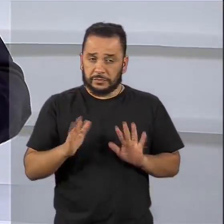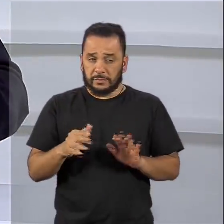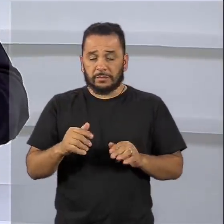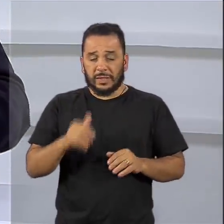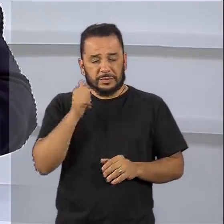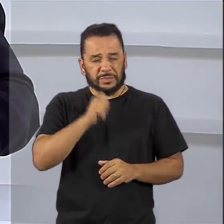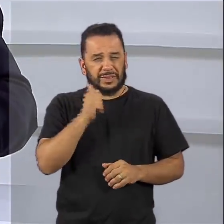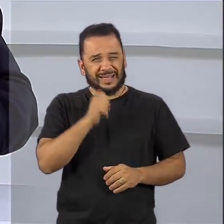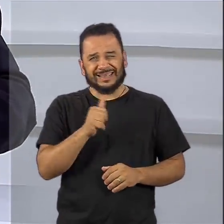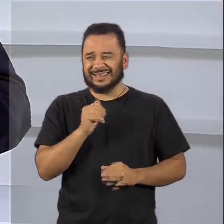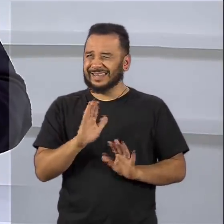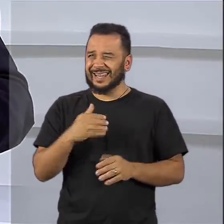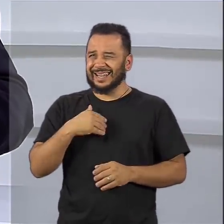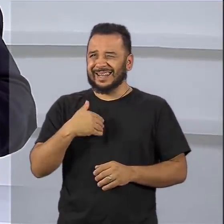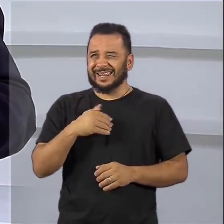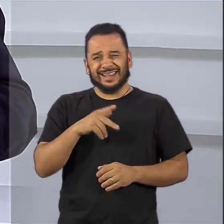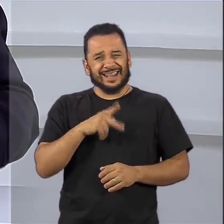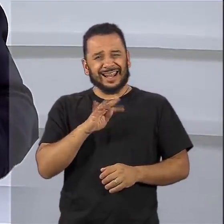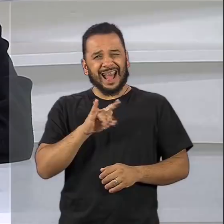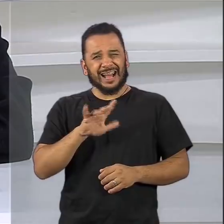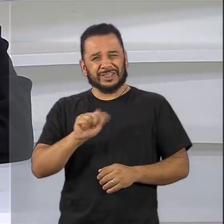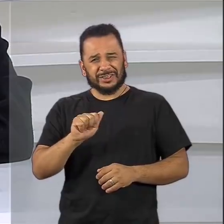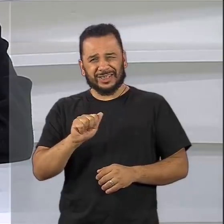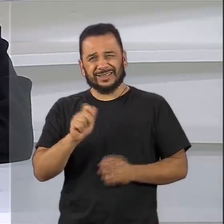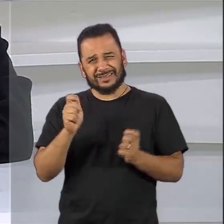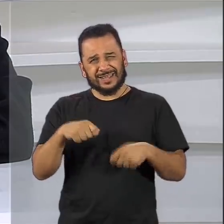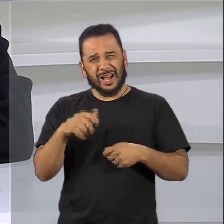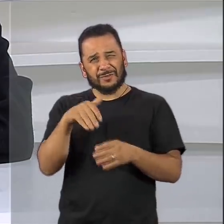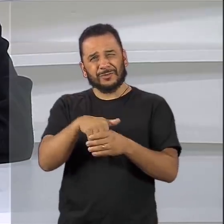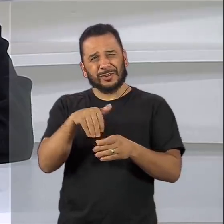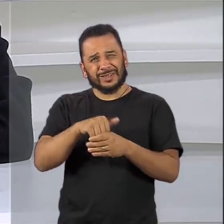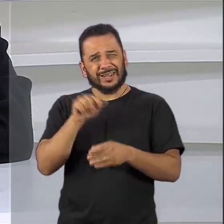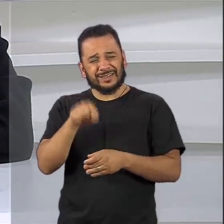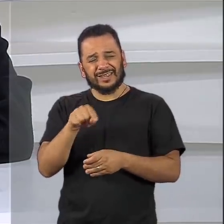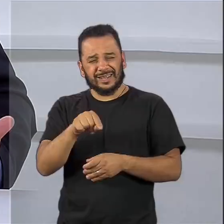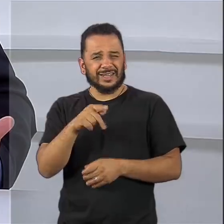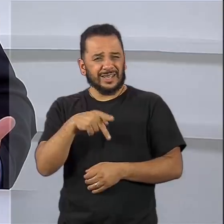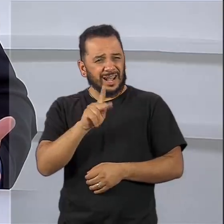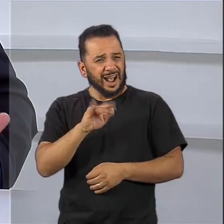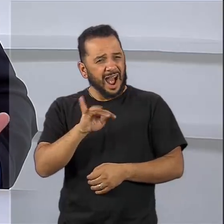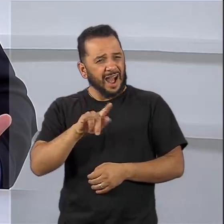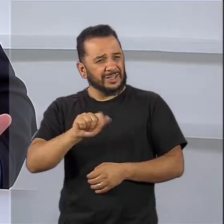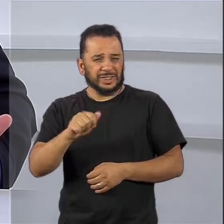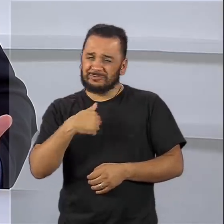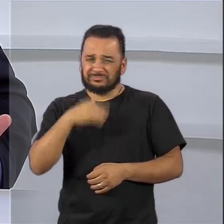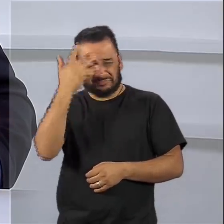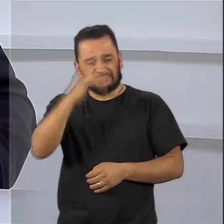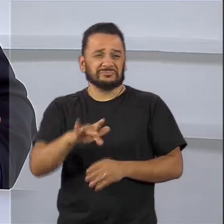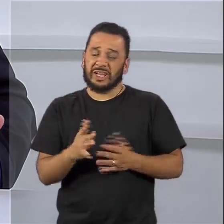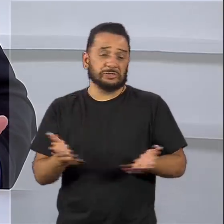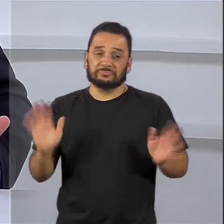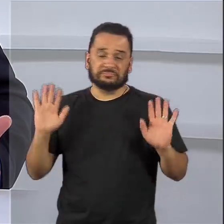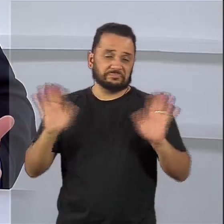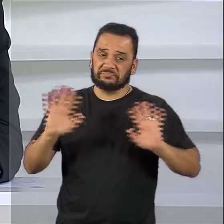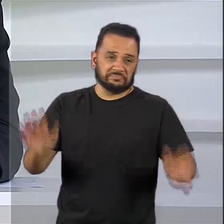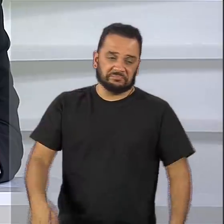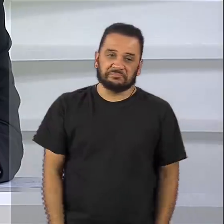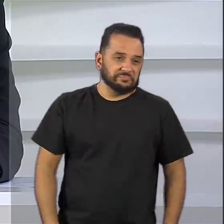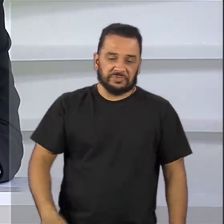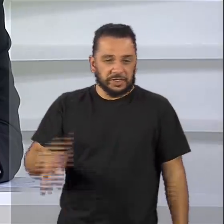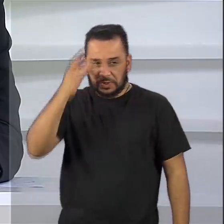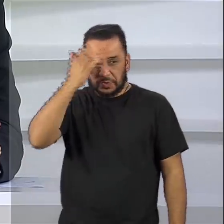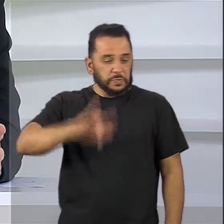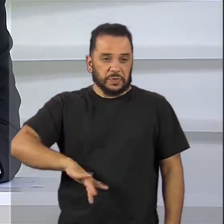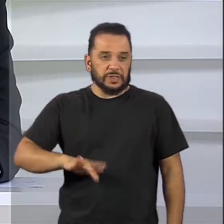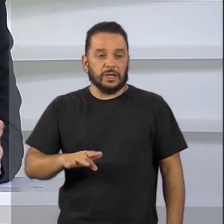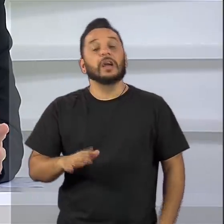sei se a Cátia Abreu é exatamente aquela que é capaz de agregar muitos votos também. Então, é um nome que não tem os traz votos nada para